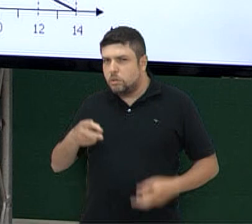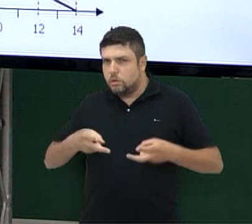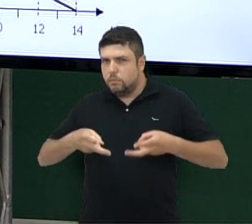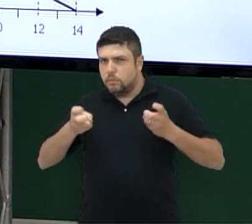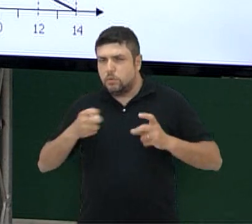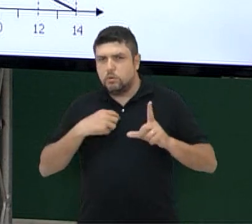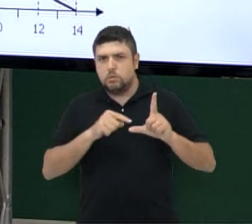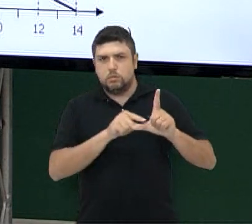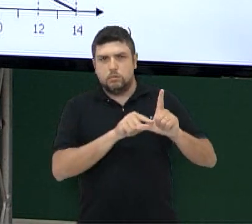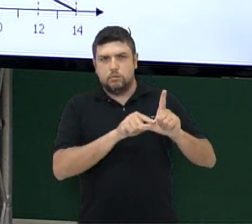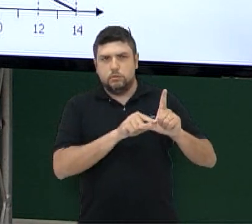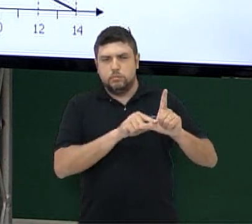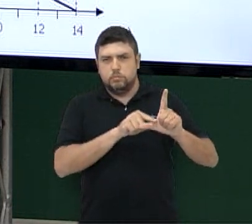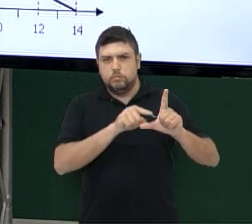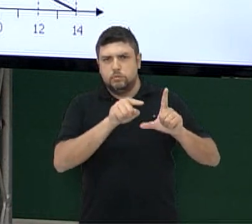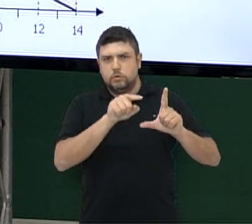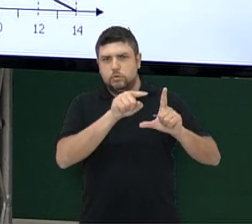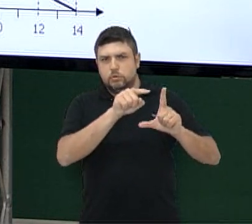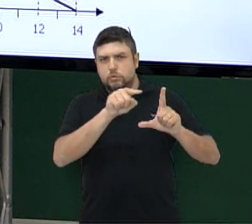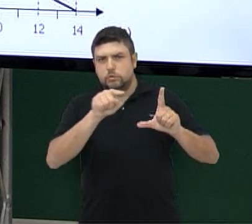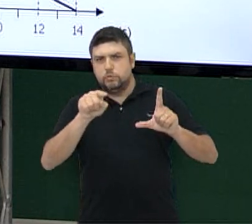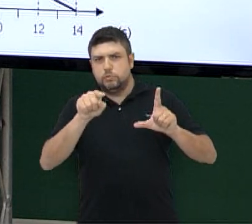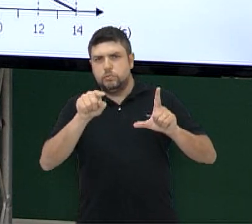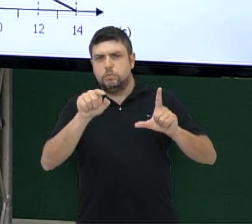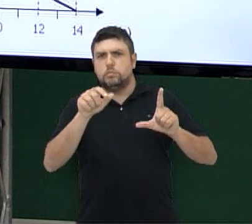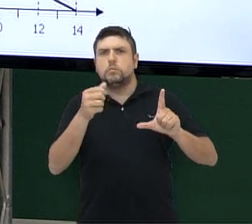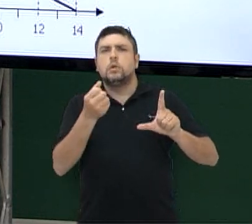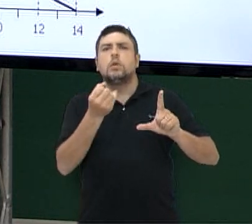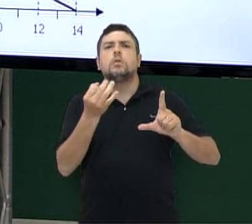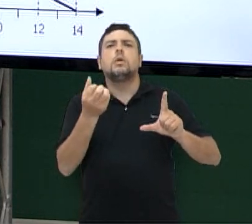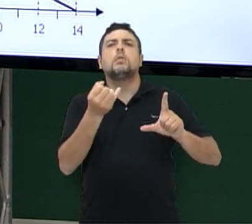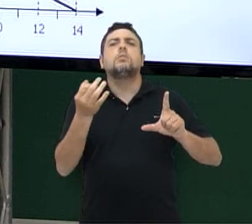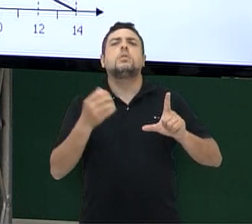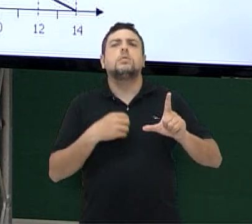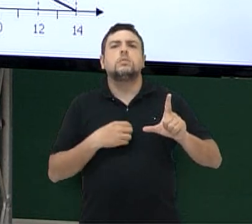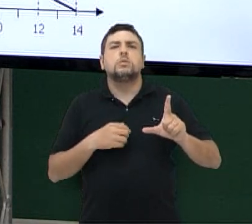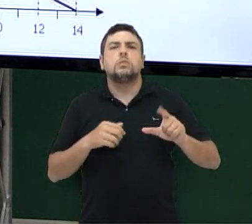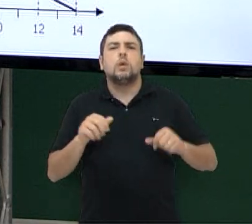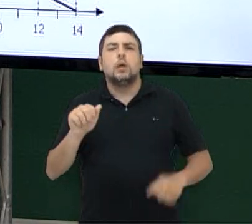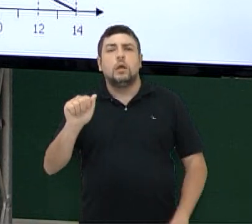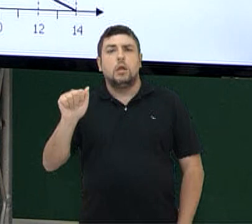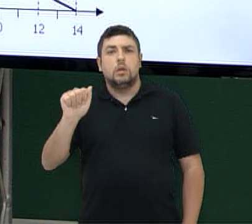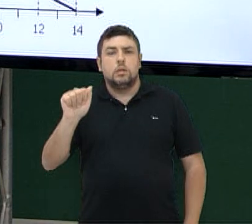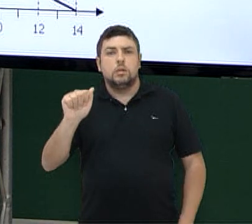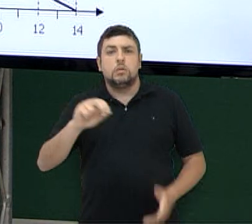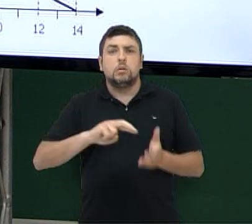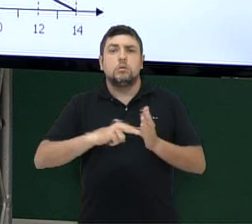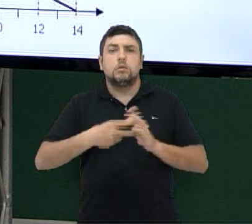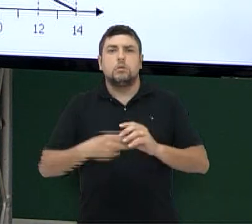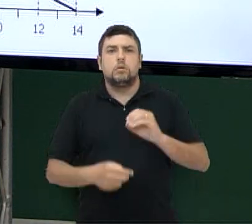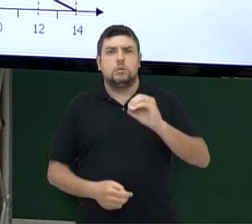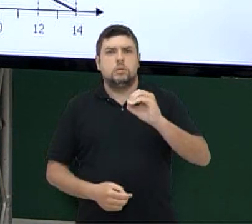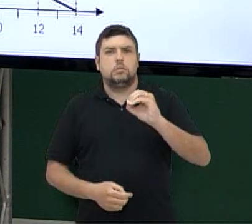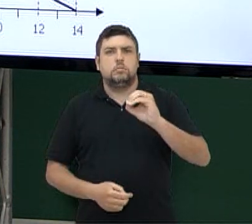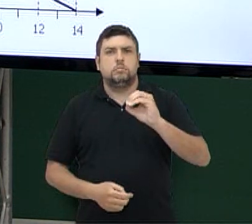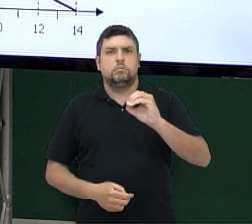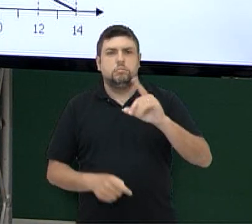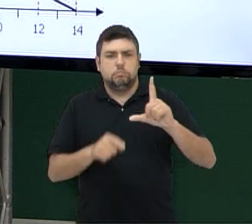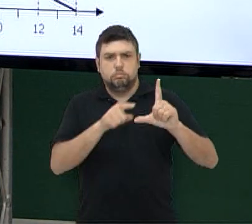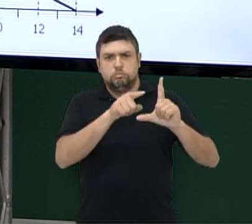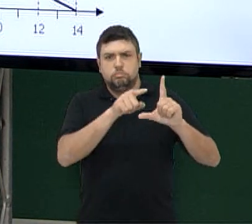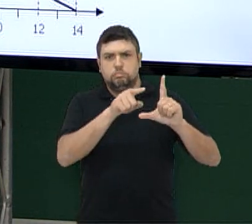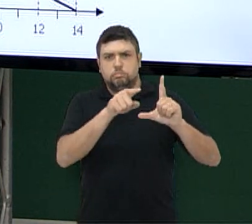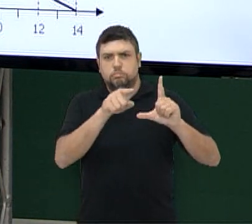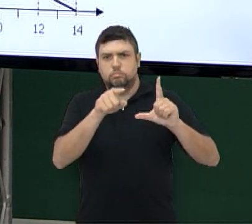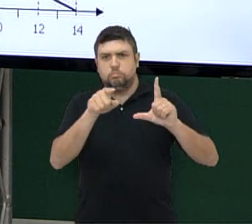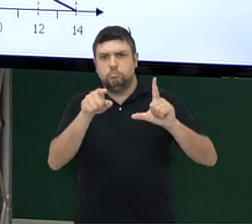aqui a aceleração vale quanto? Gente, aqui a aceleração vai ser zero. Por quê? Não houve variação de